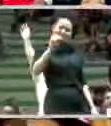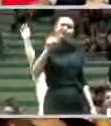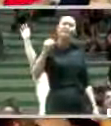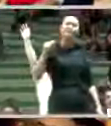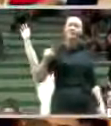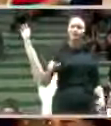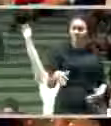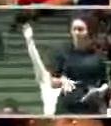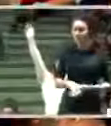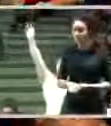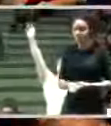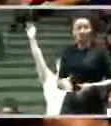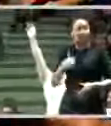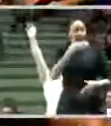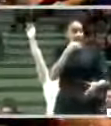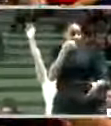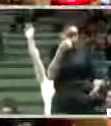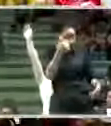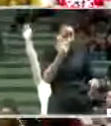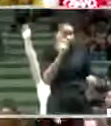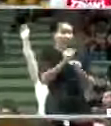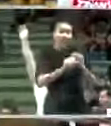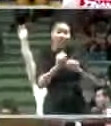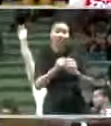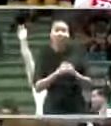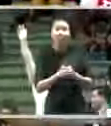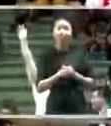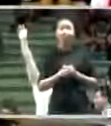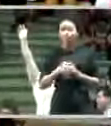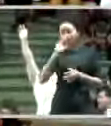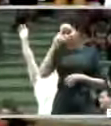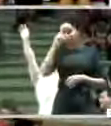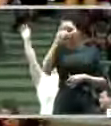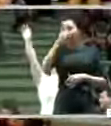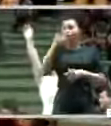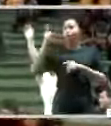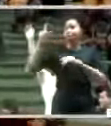Para melhorar, a ordem vem de cima.